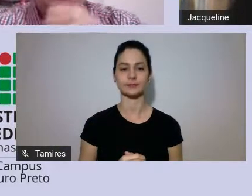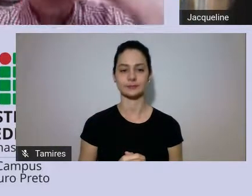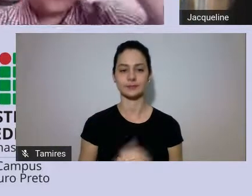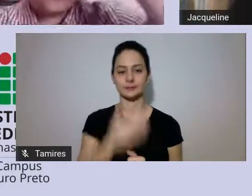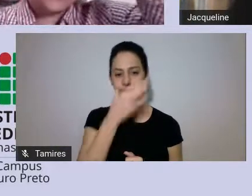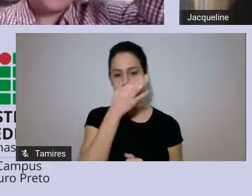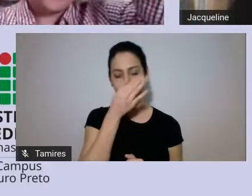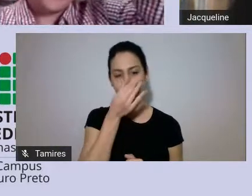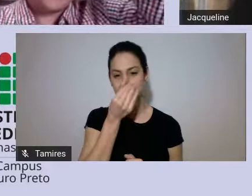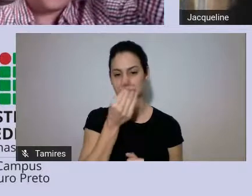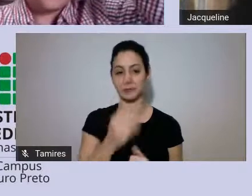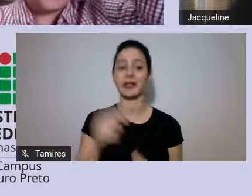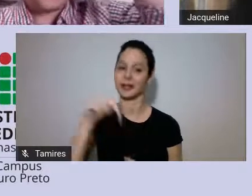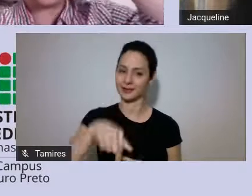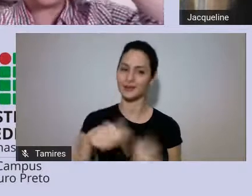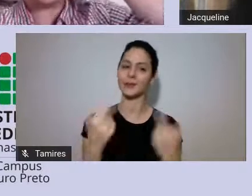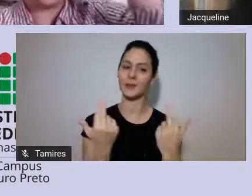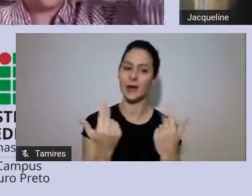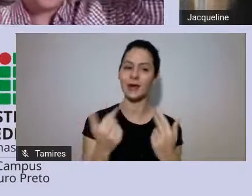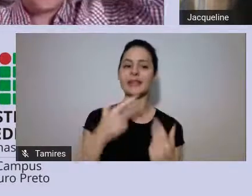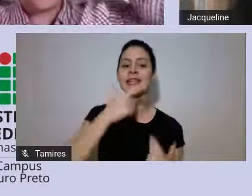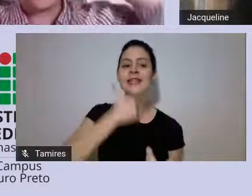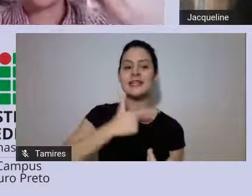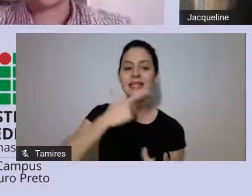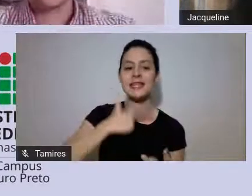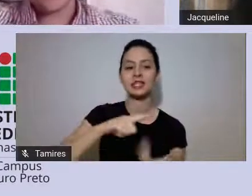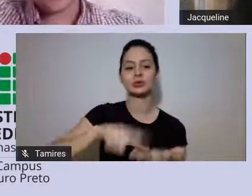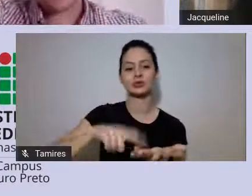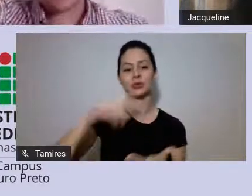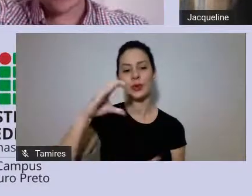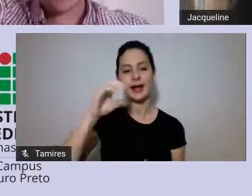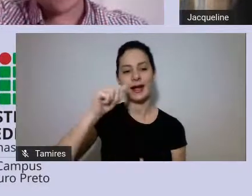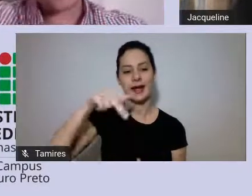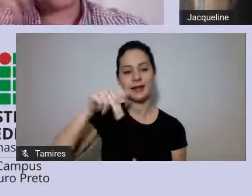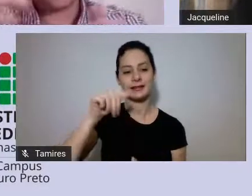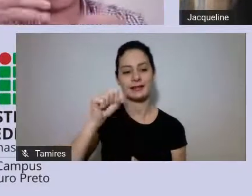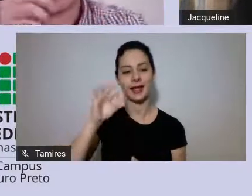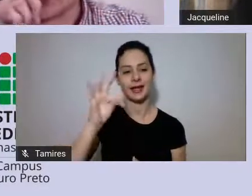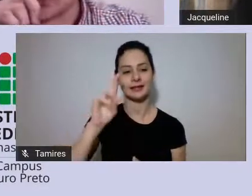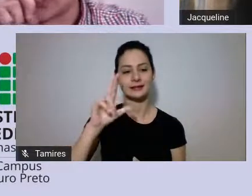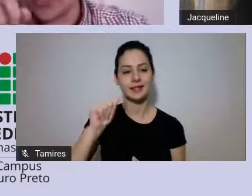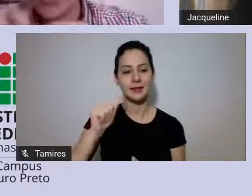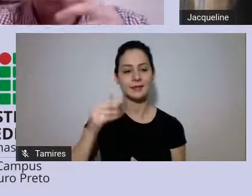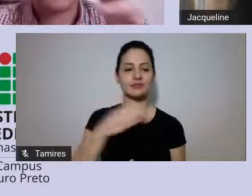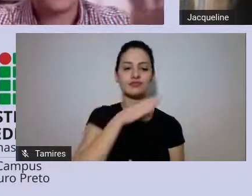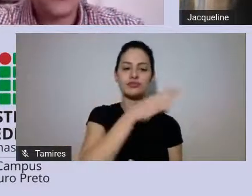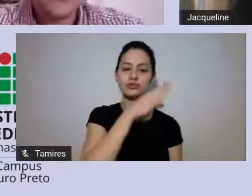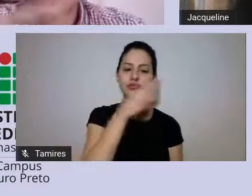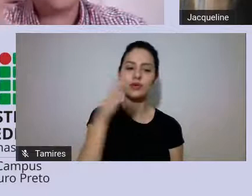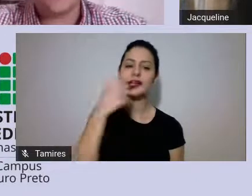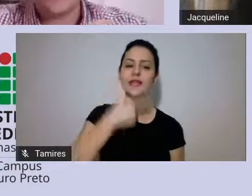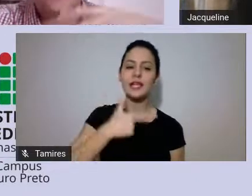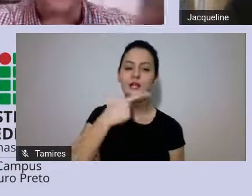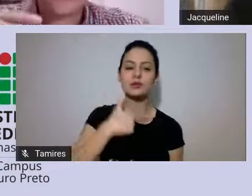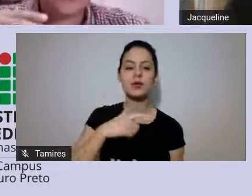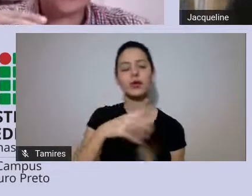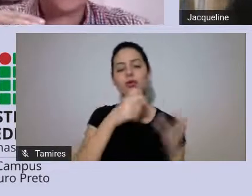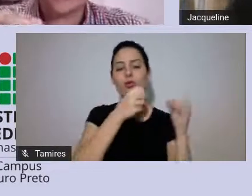Aquí a gente tem isso também, né? Queijo canastra, né? Rota do queijo. Pessoal indo fazer experiência de dormir e